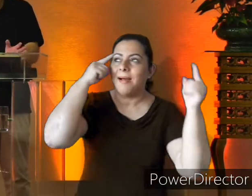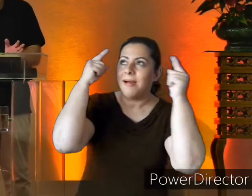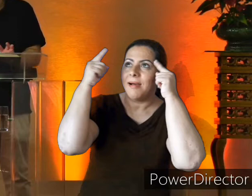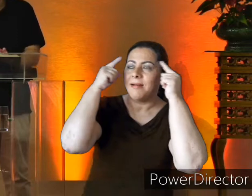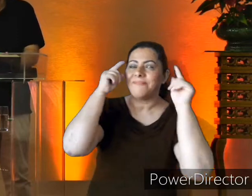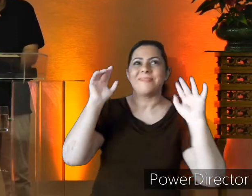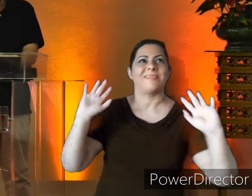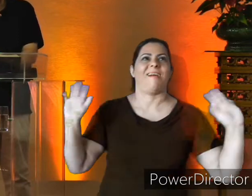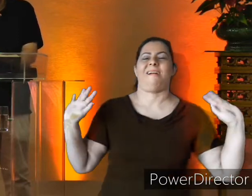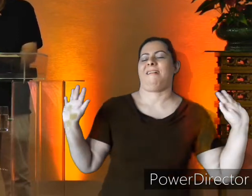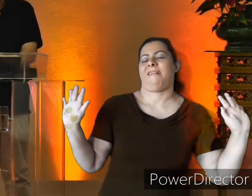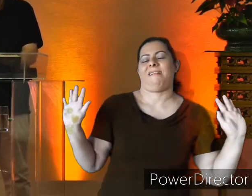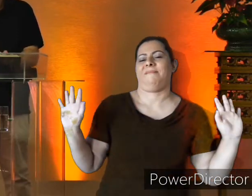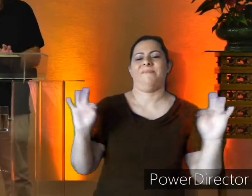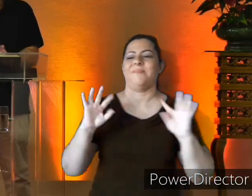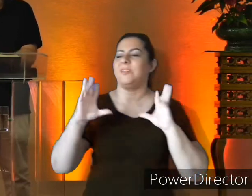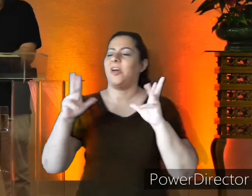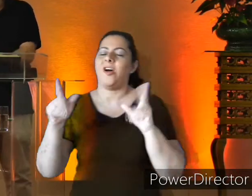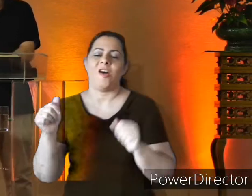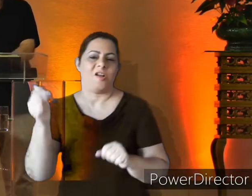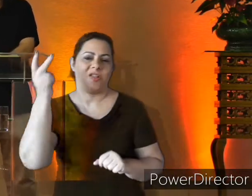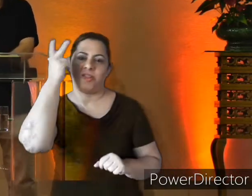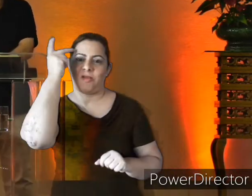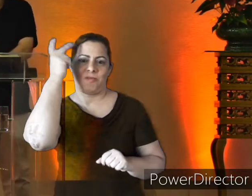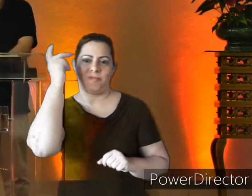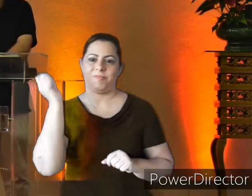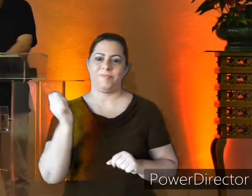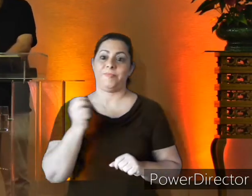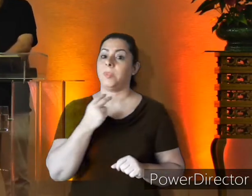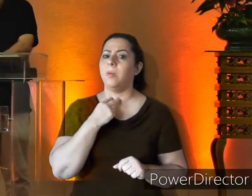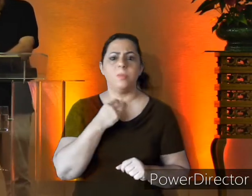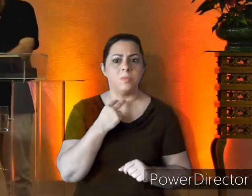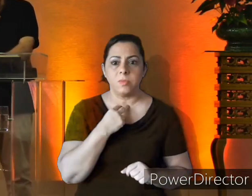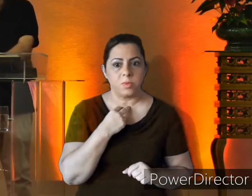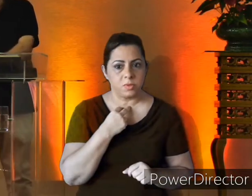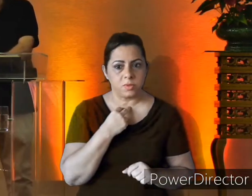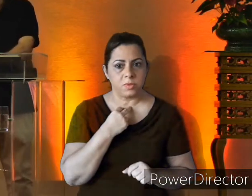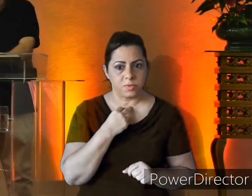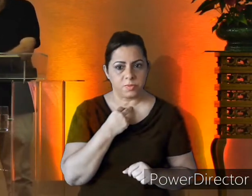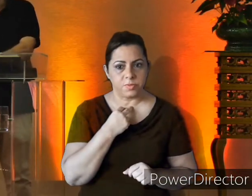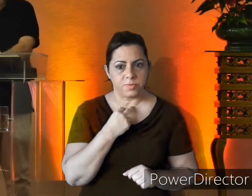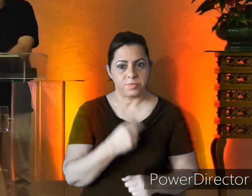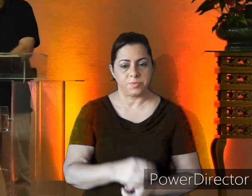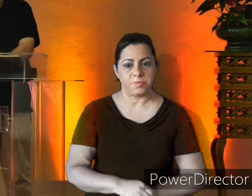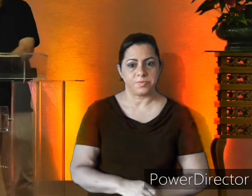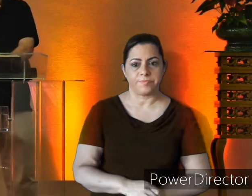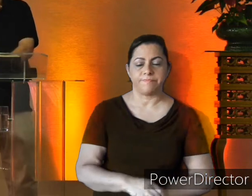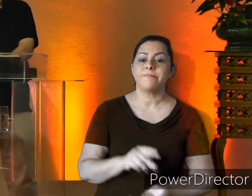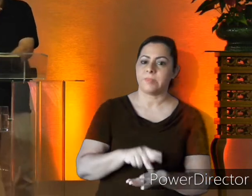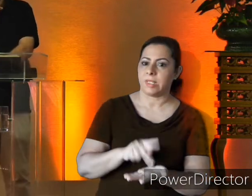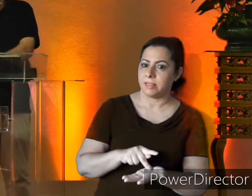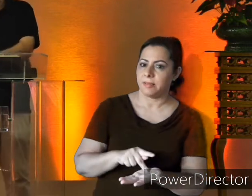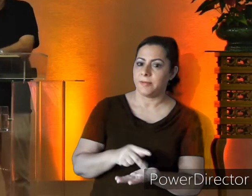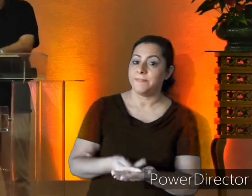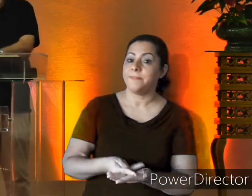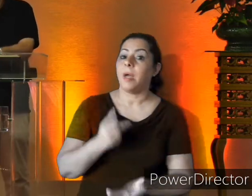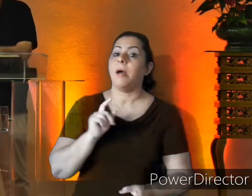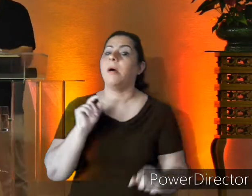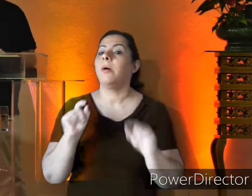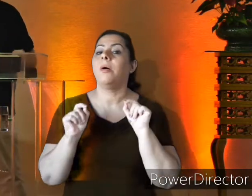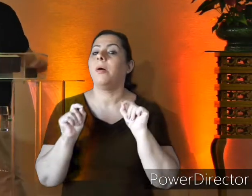naturais. Na verdade, no meio dessa guerra espiritual, anjos estão pelejando por